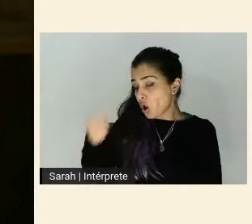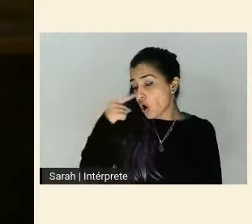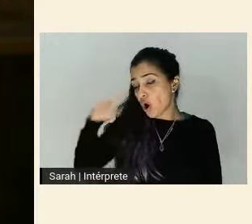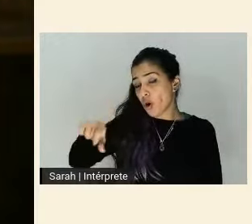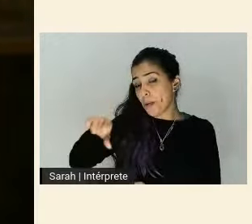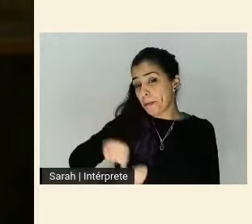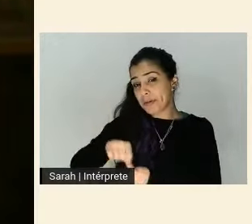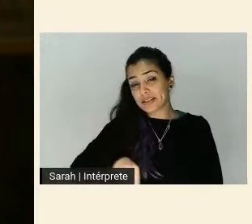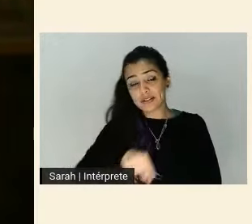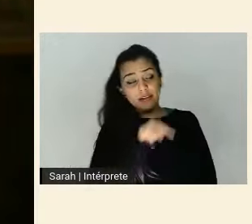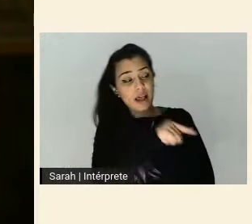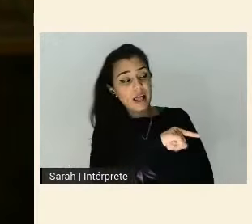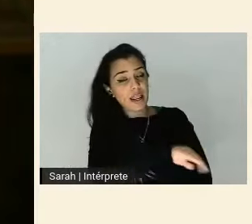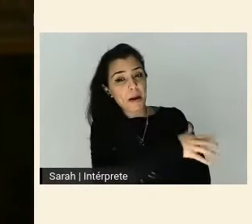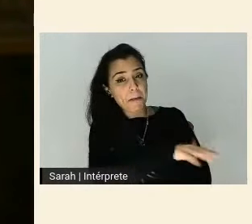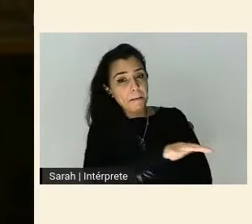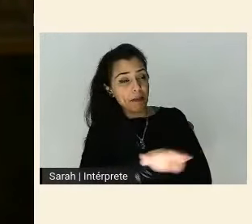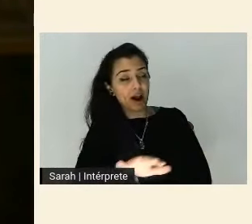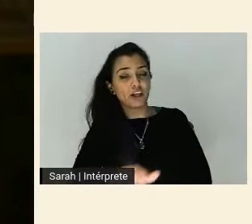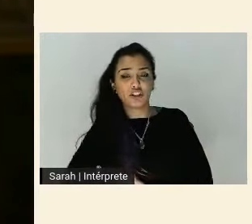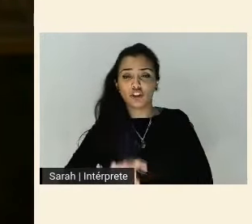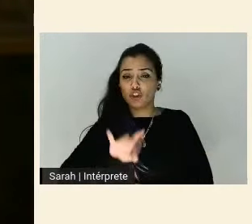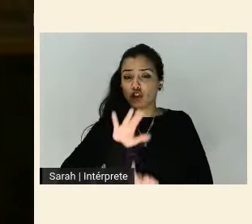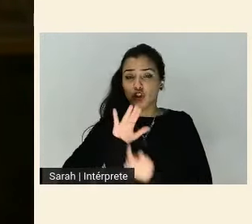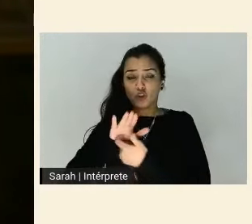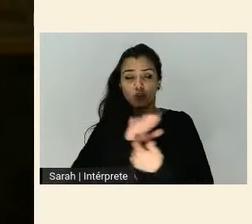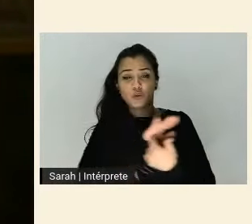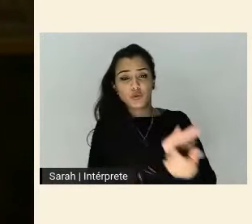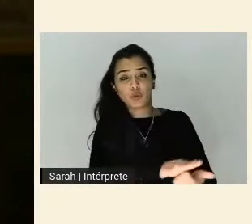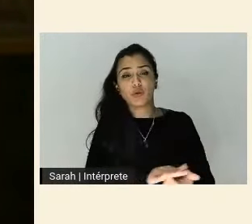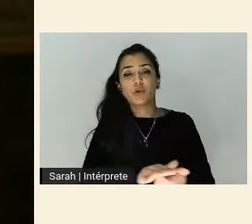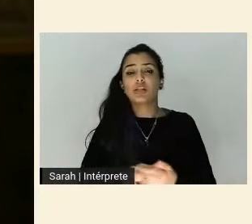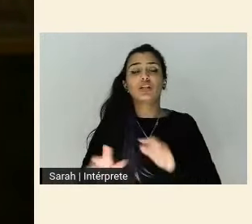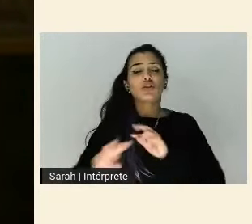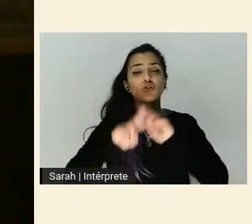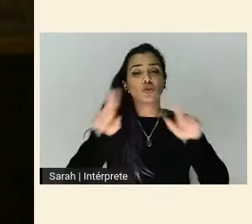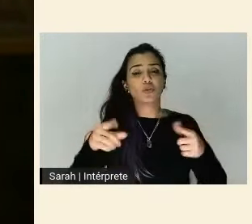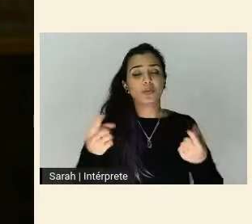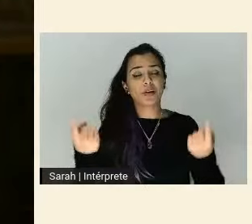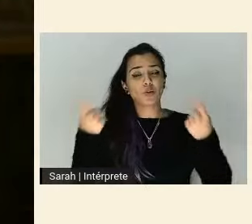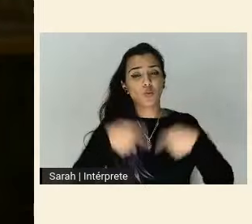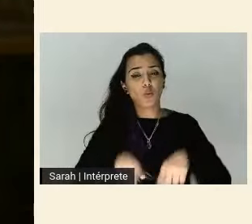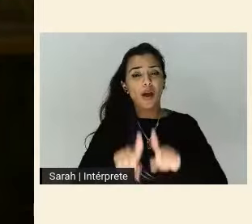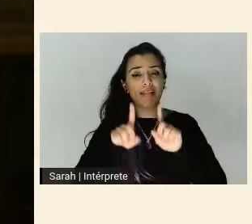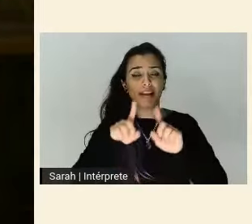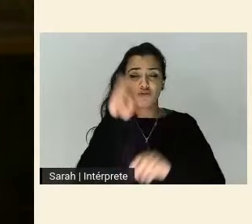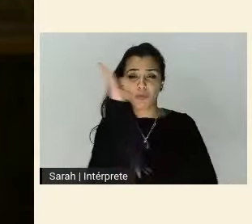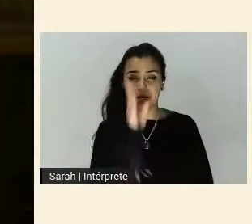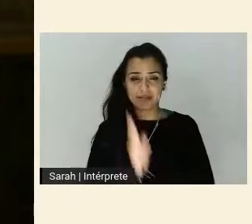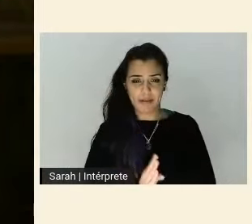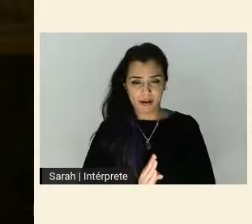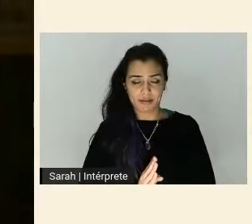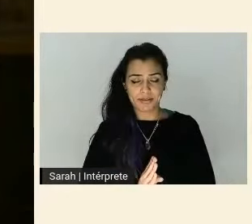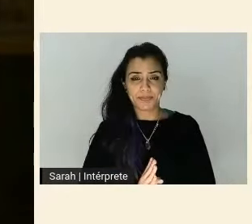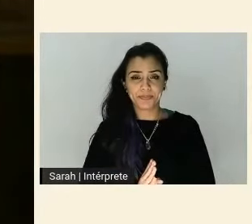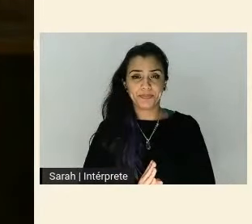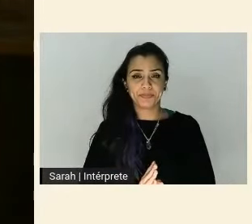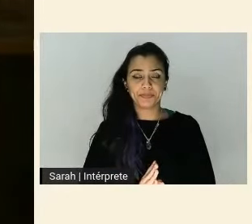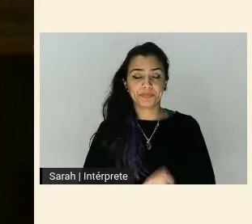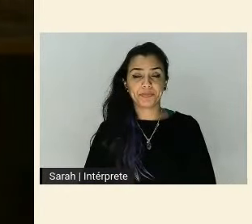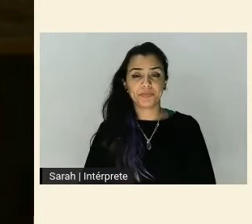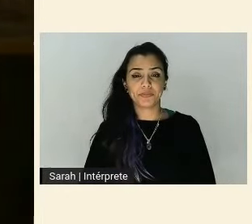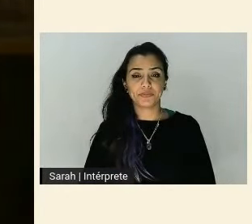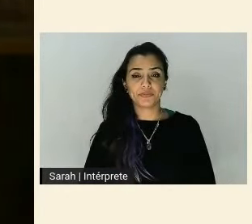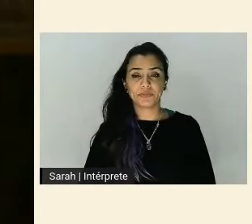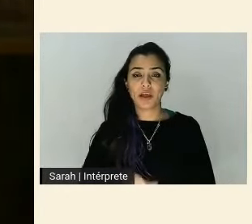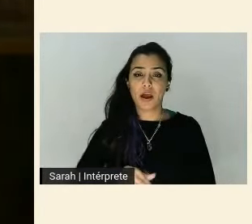margem, a reificar a dualidade brasileira. Para começar, a mais importante